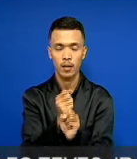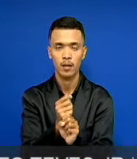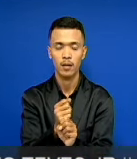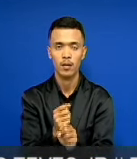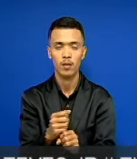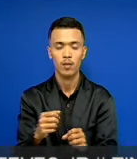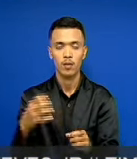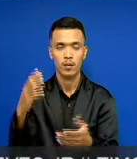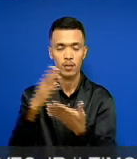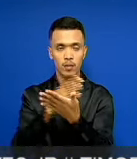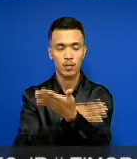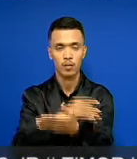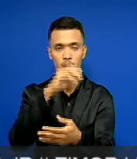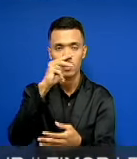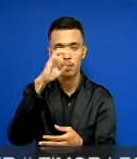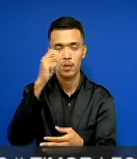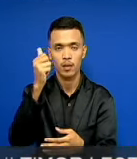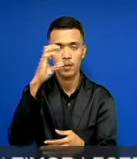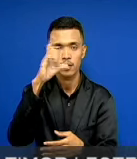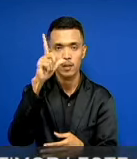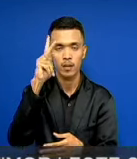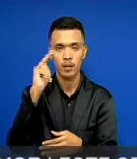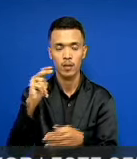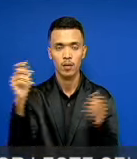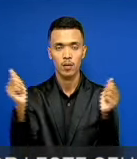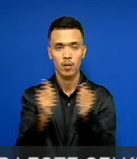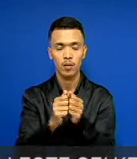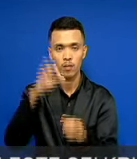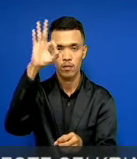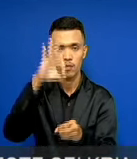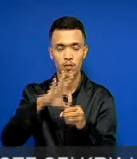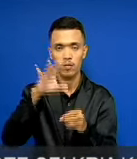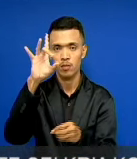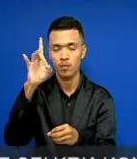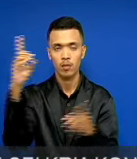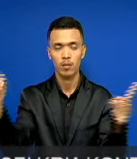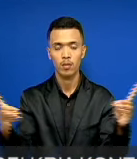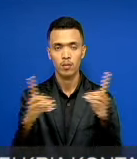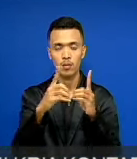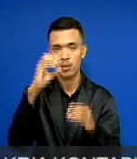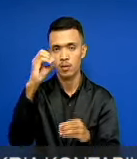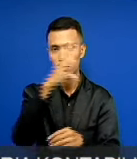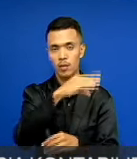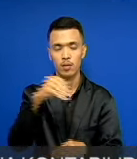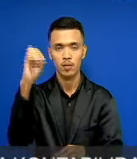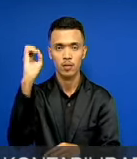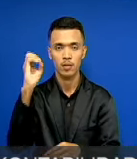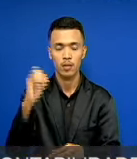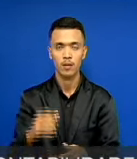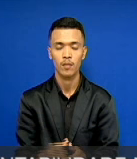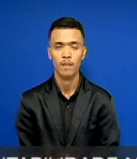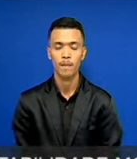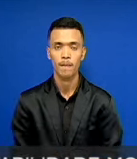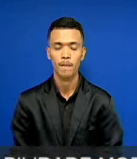do Estatuto Combatentes Libertação Nacional. O voto a favor do alo. Contra zero, abstenção zero. A